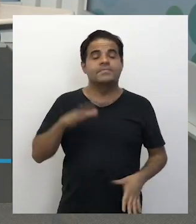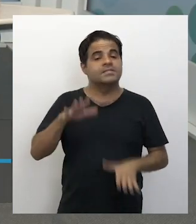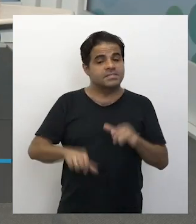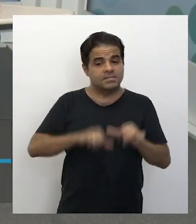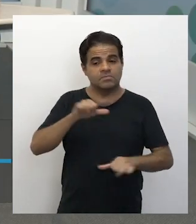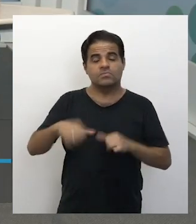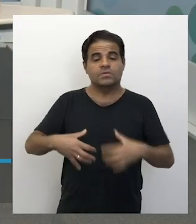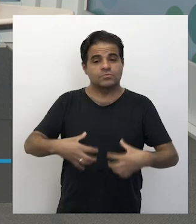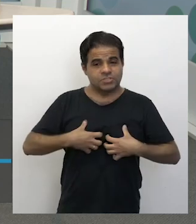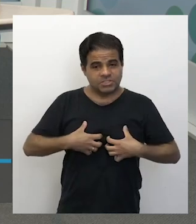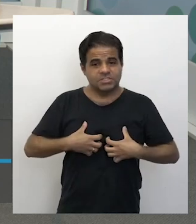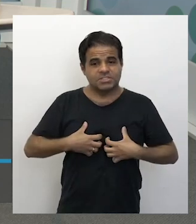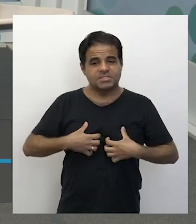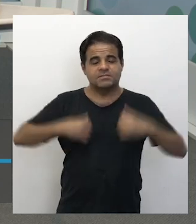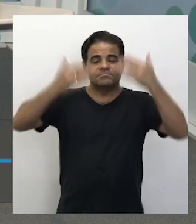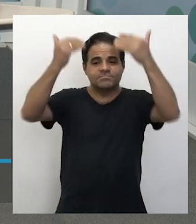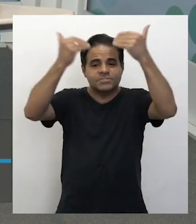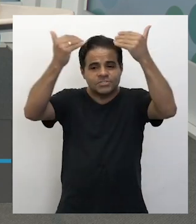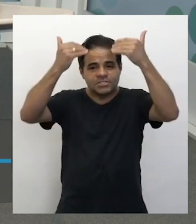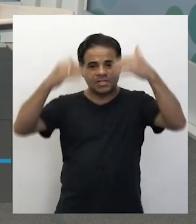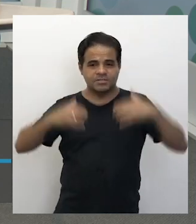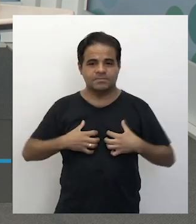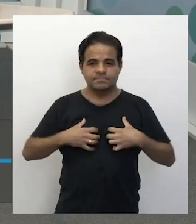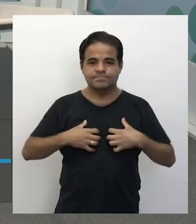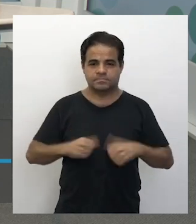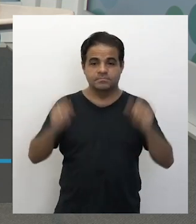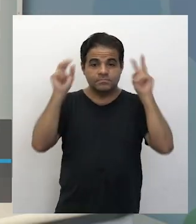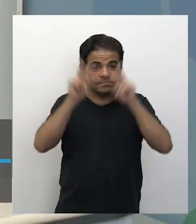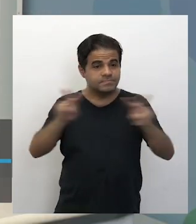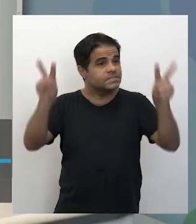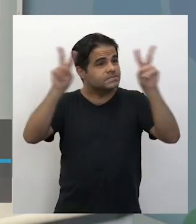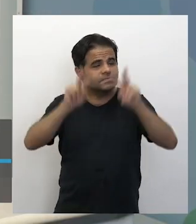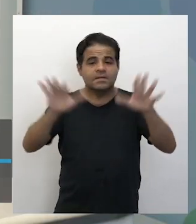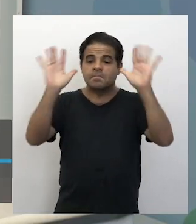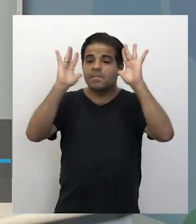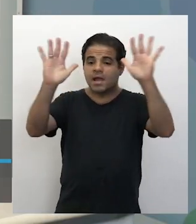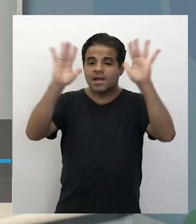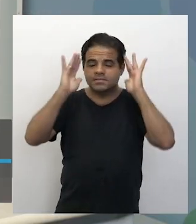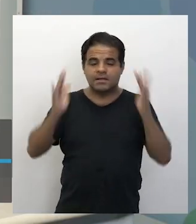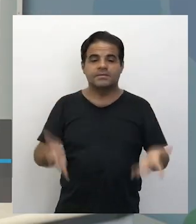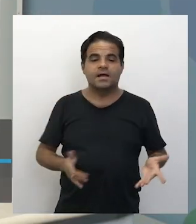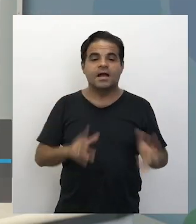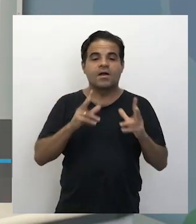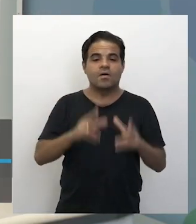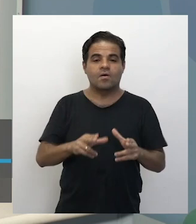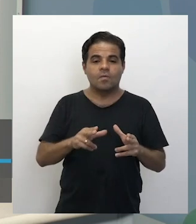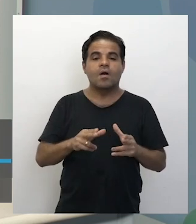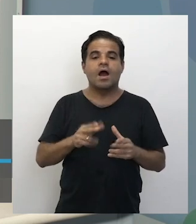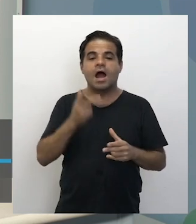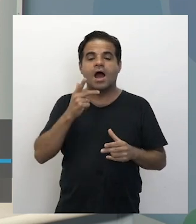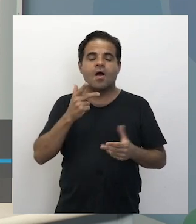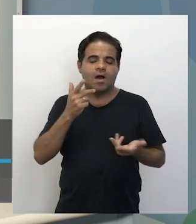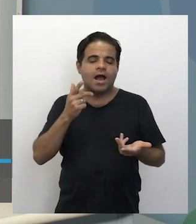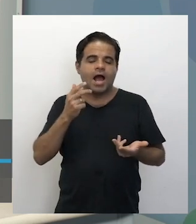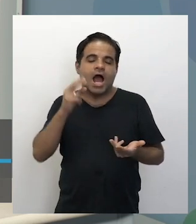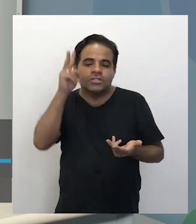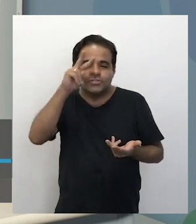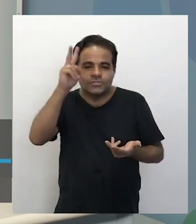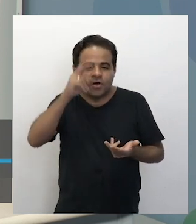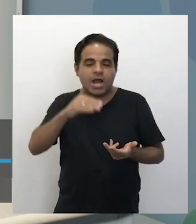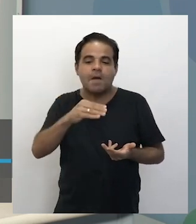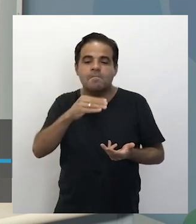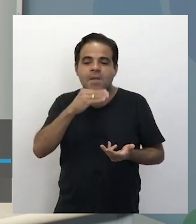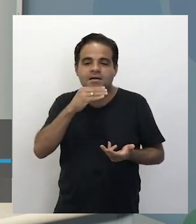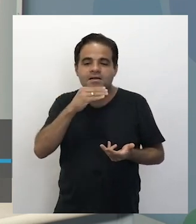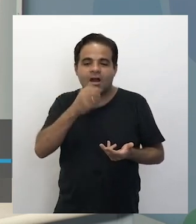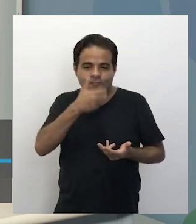mudar o nosso mindset, né? Nosso jeito de pensar, né? É como diz aquela história da manga com leite, não é, professor? Sim. Quando as pessoas